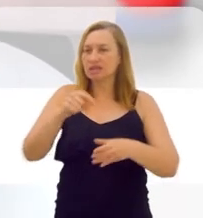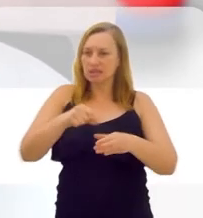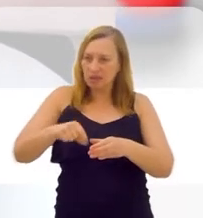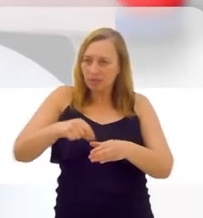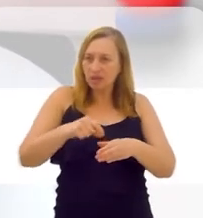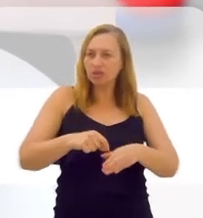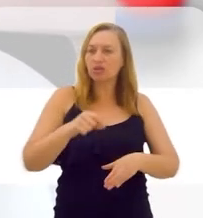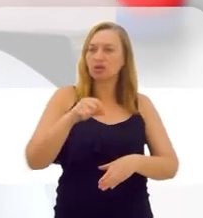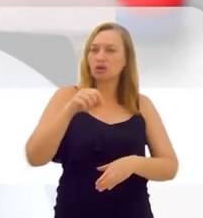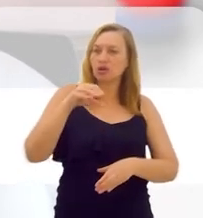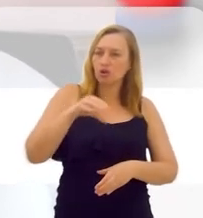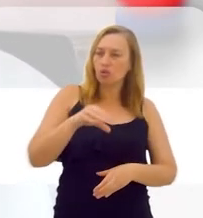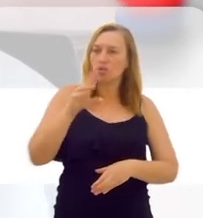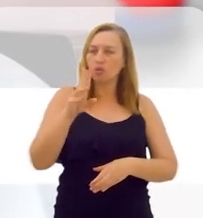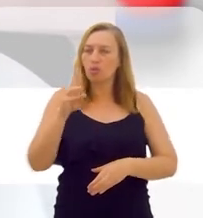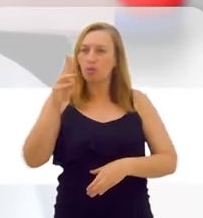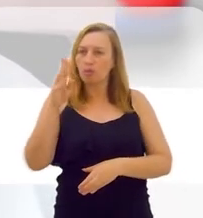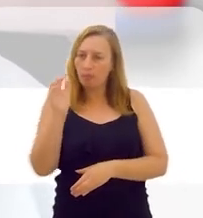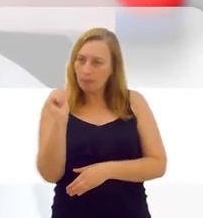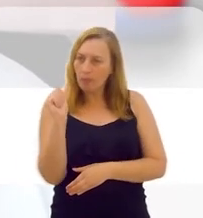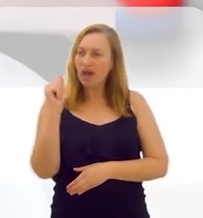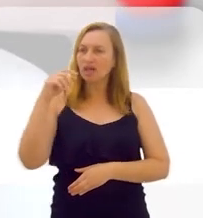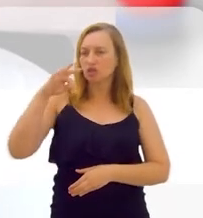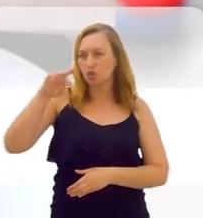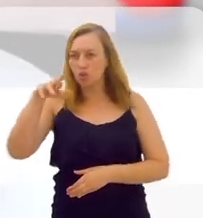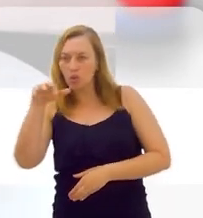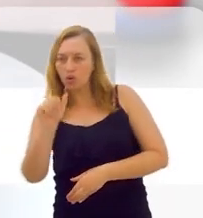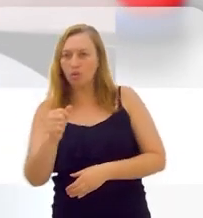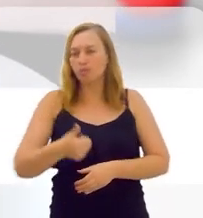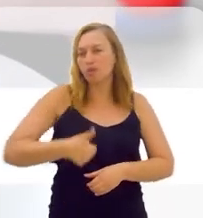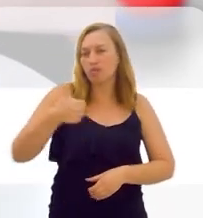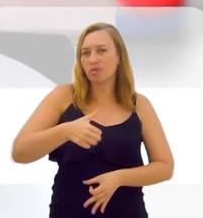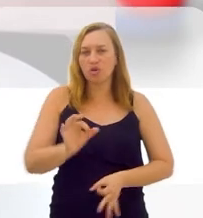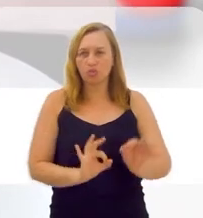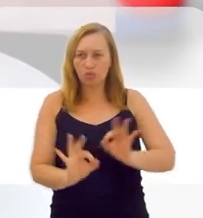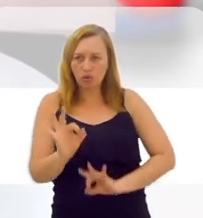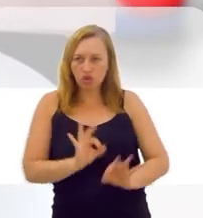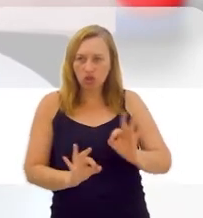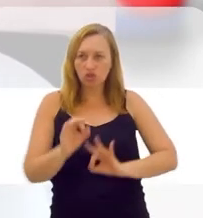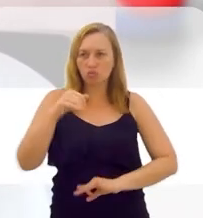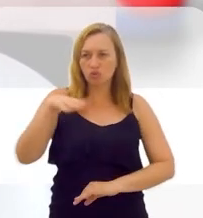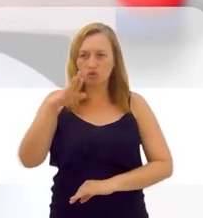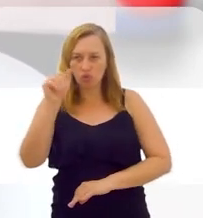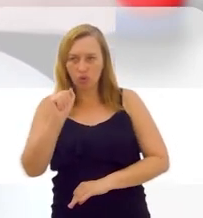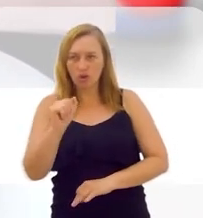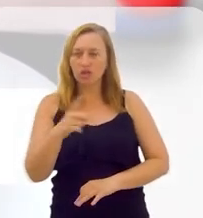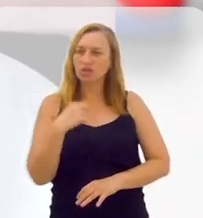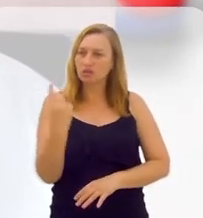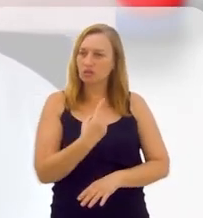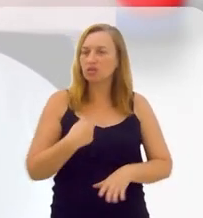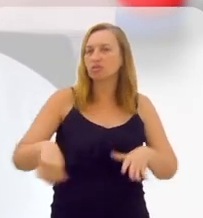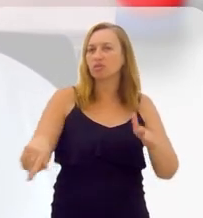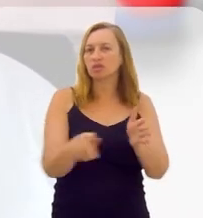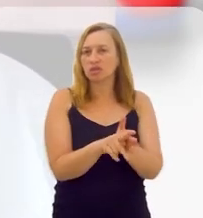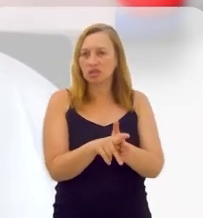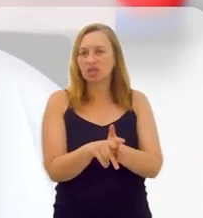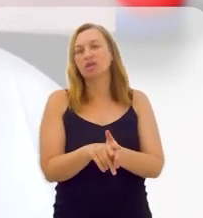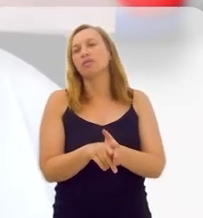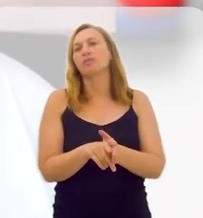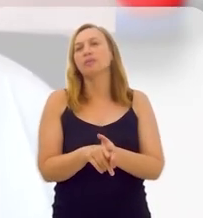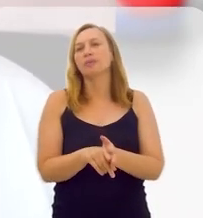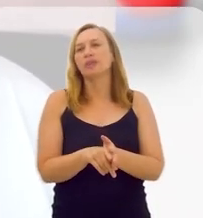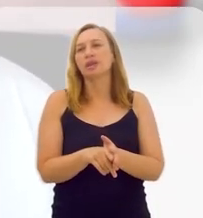incubadora, né? Ele foi lançado agora esse ano. É o primeiro projeto do Banco Mumbuca e nós estamos fazendo